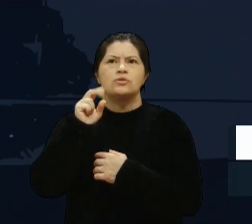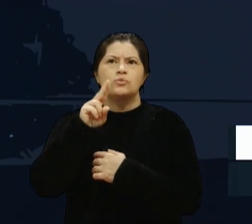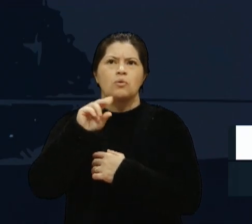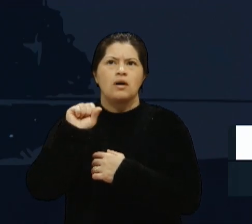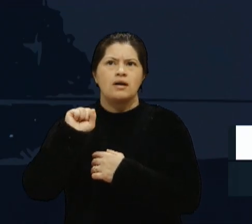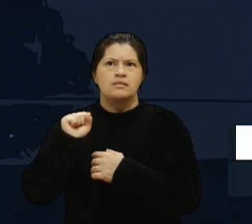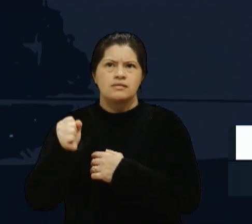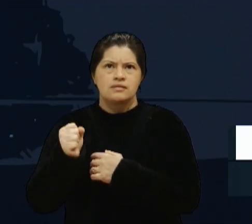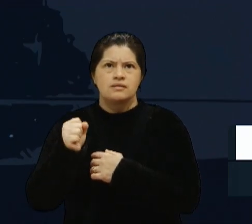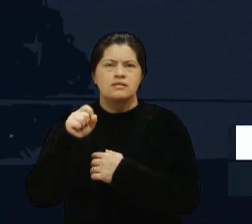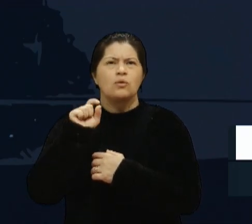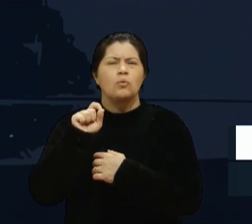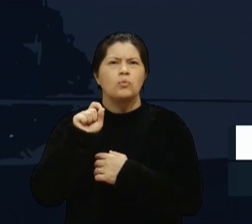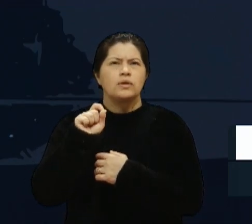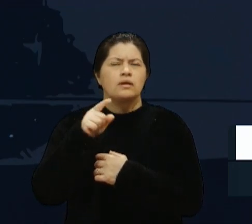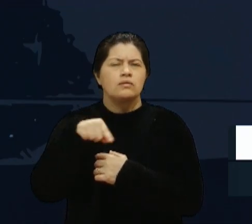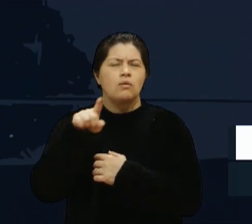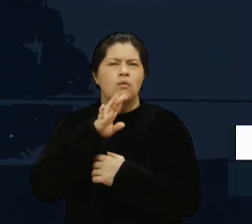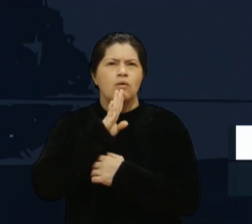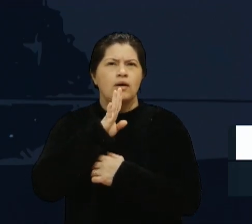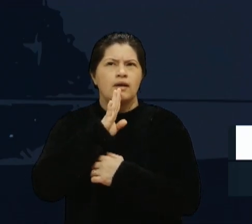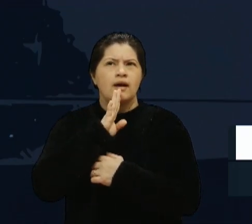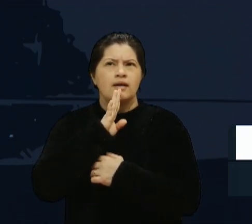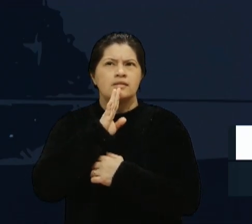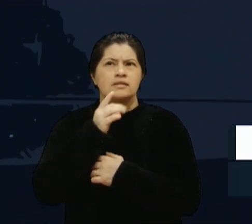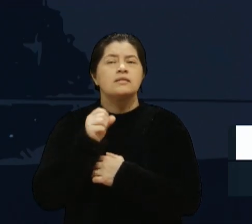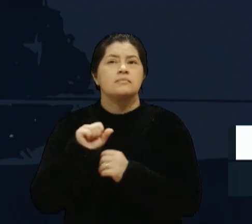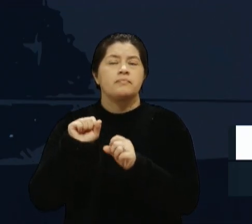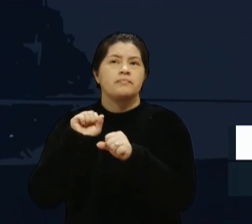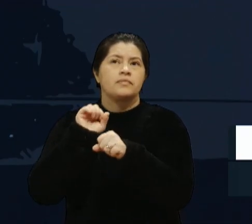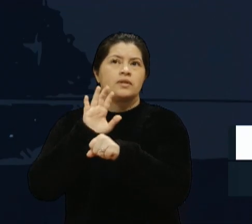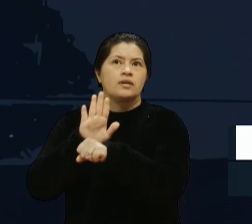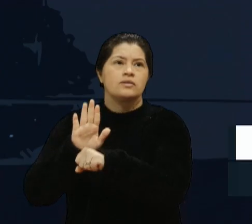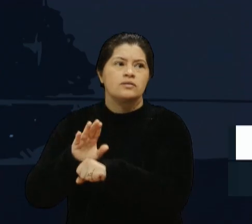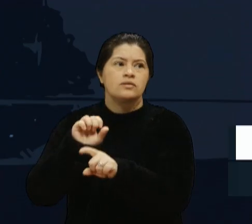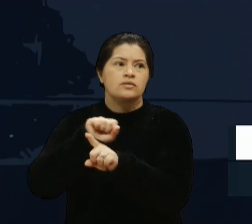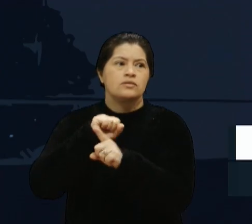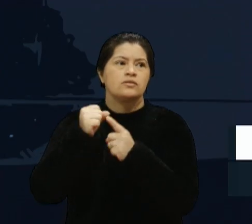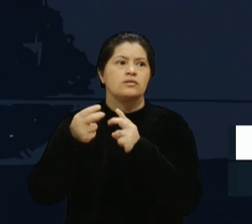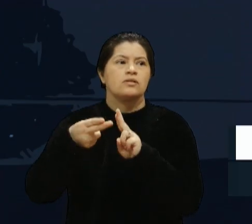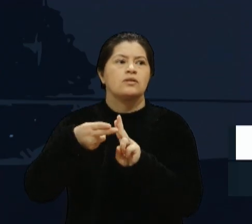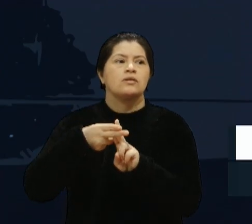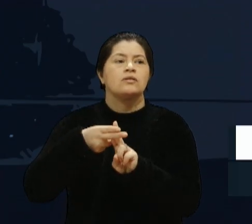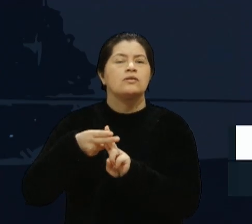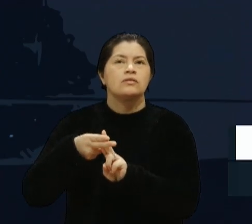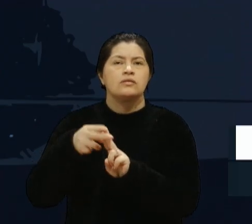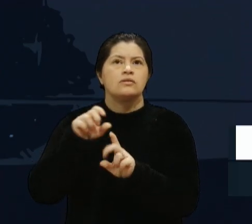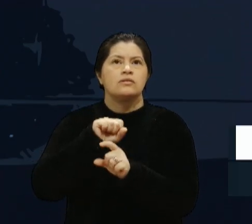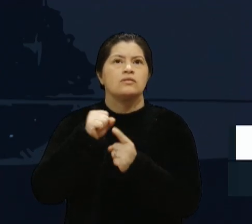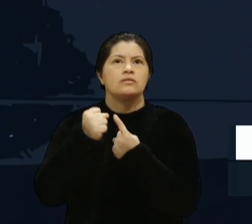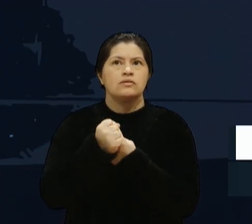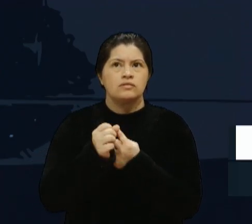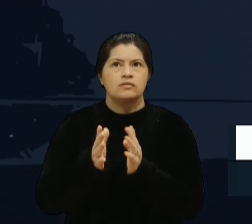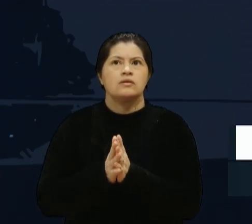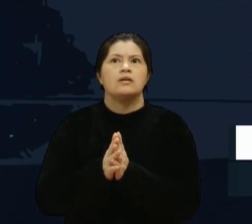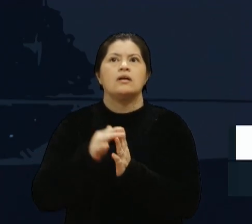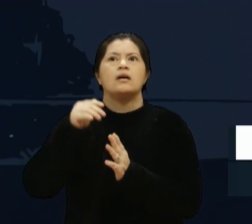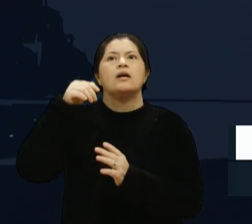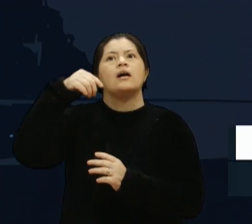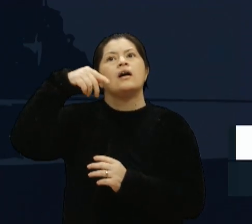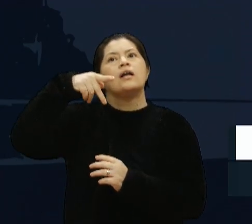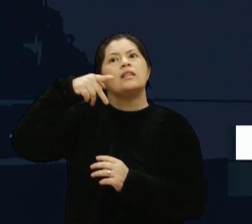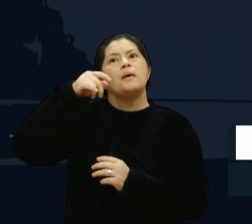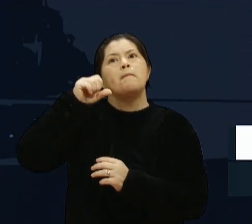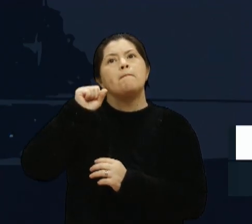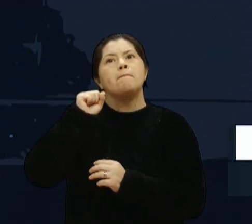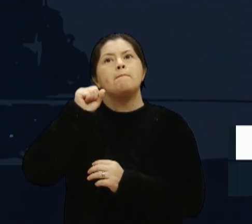não sabe, o SUAS é o SUS da assistência social, tem que ser regrado. Falei da DGPAR, DEPIS, que é a